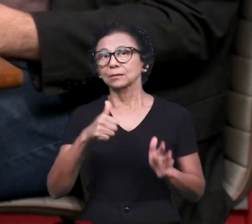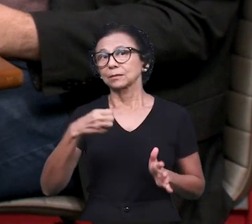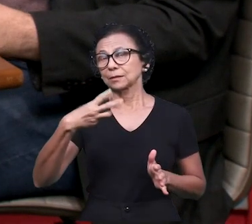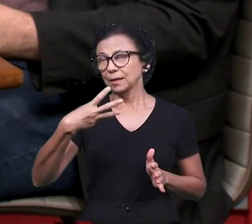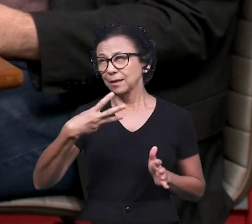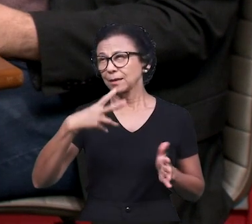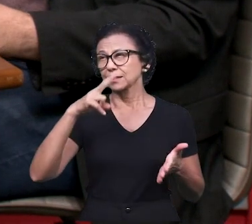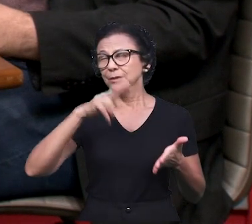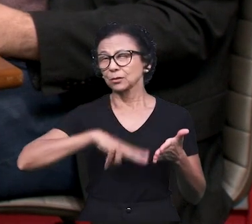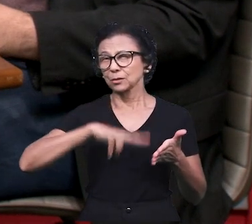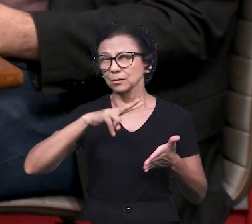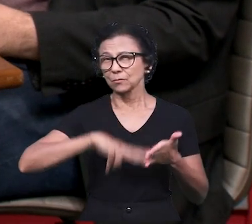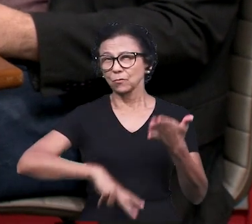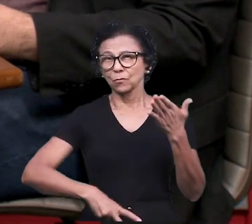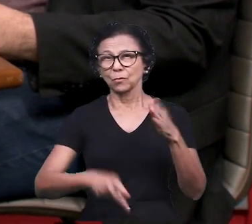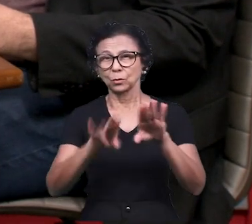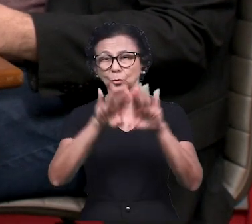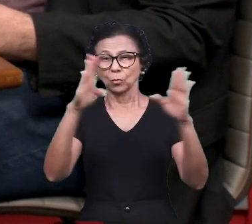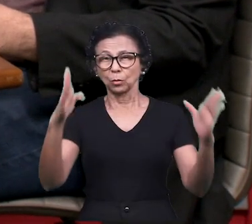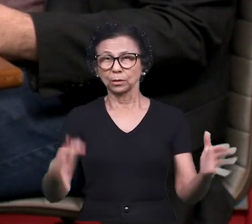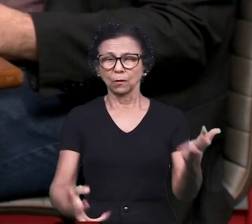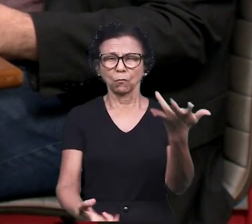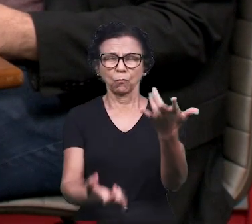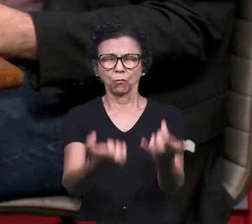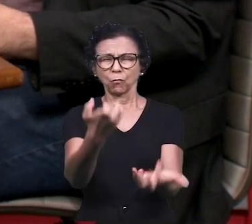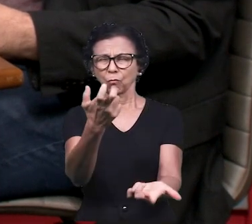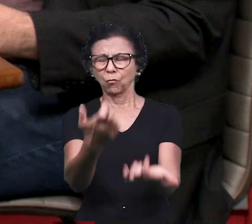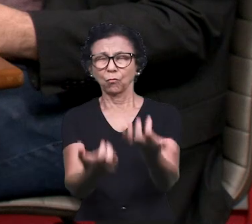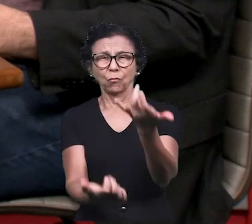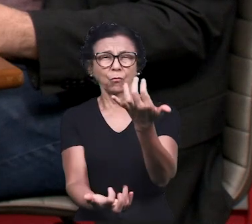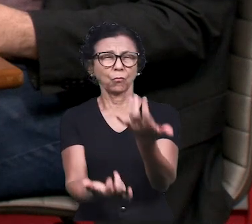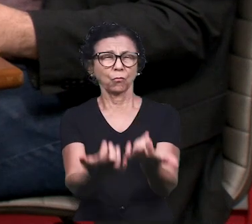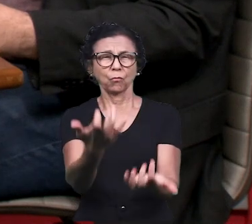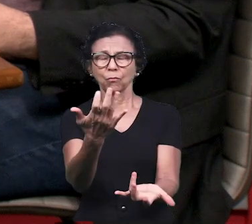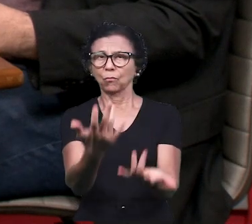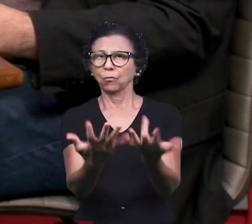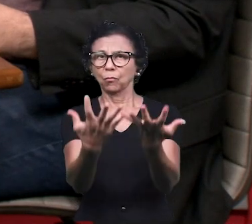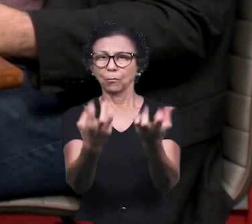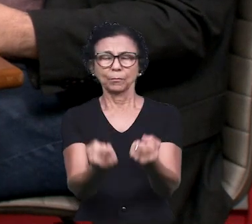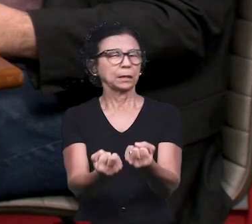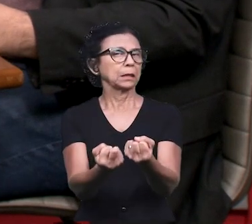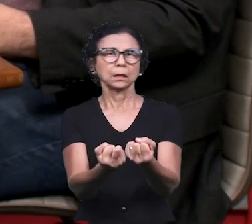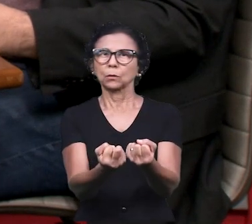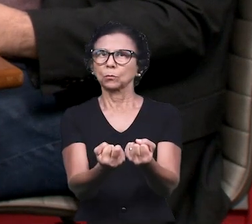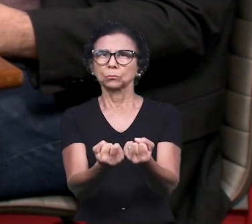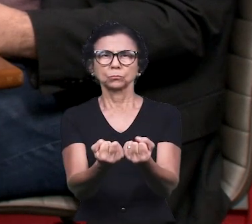O fogo arderá continuamente sobre o altar e não se apagará.